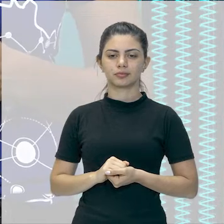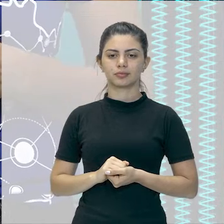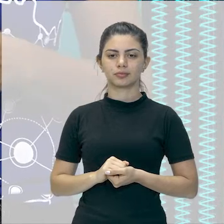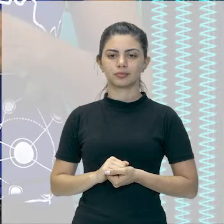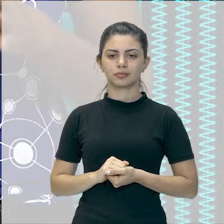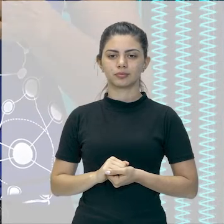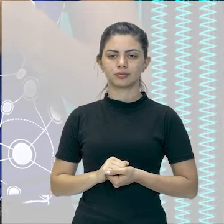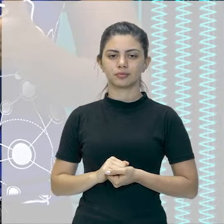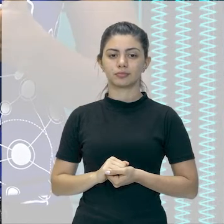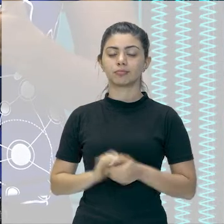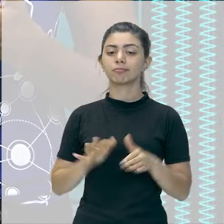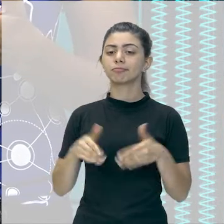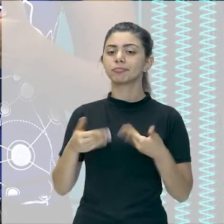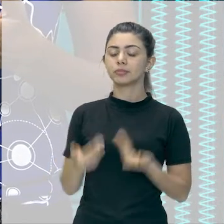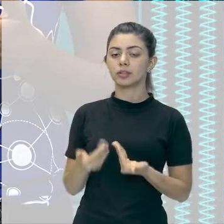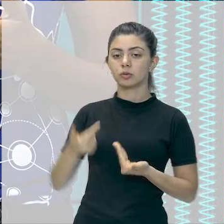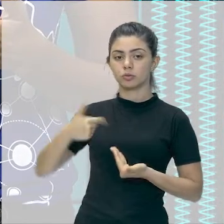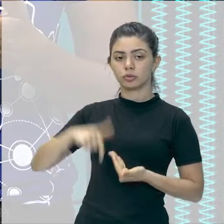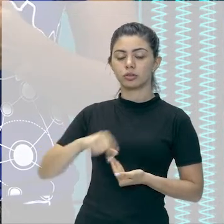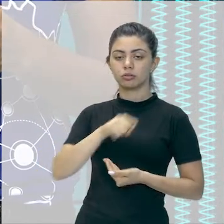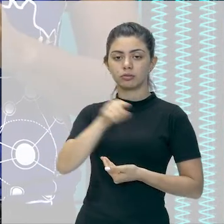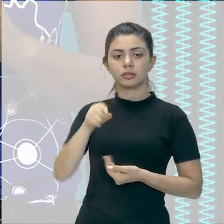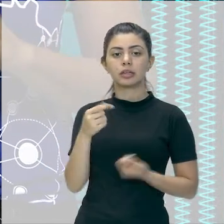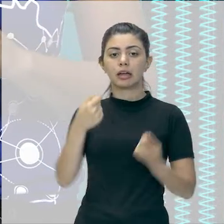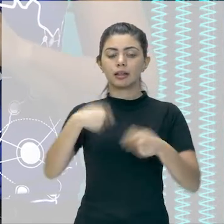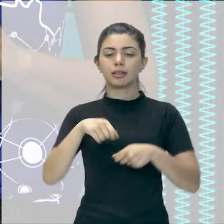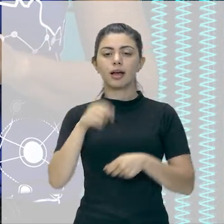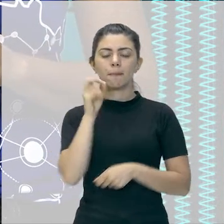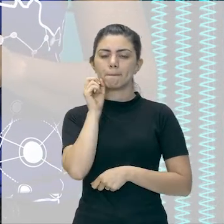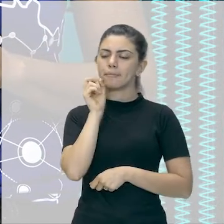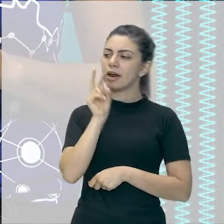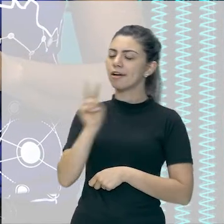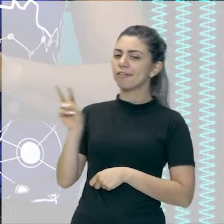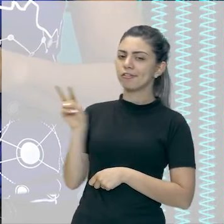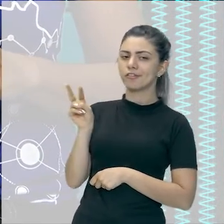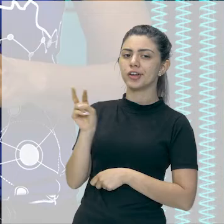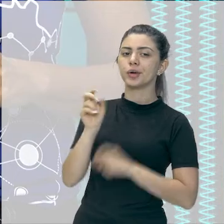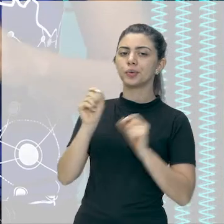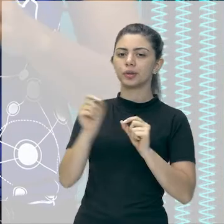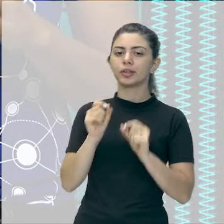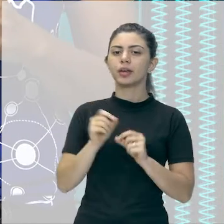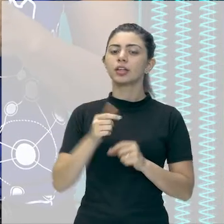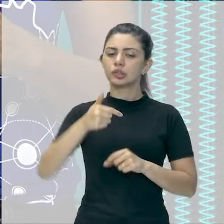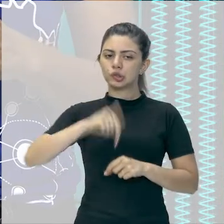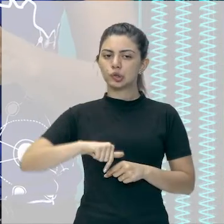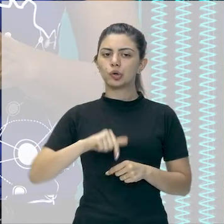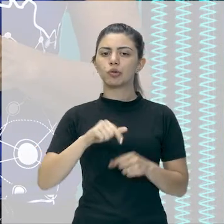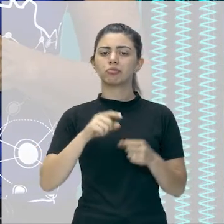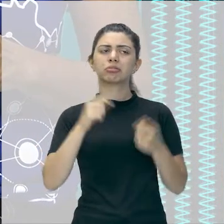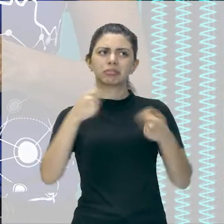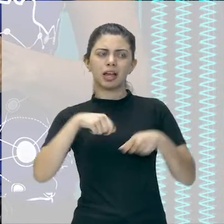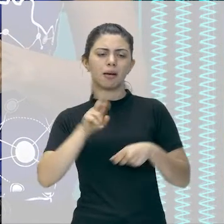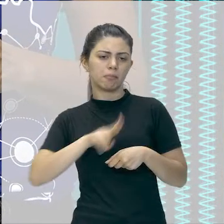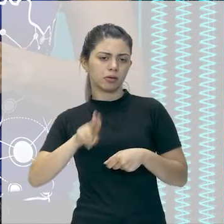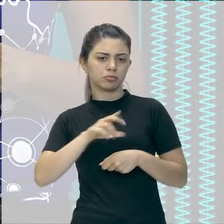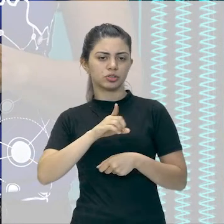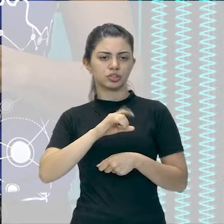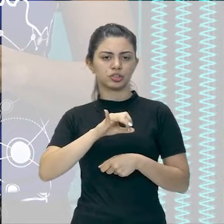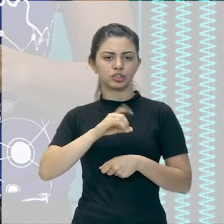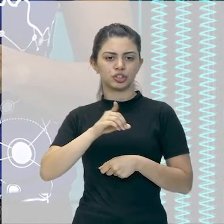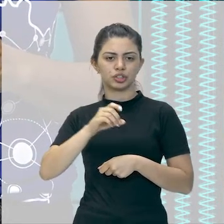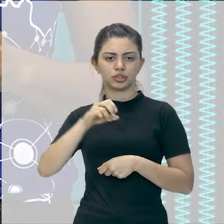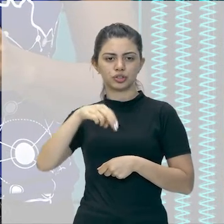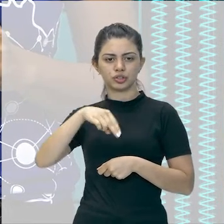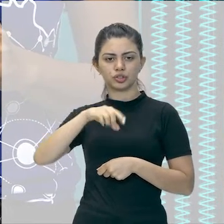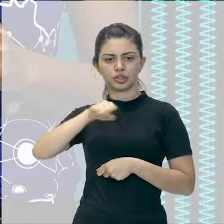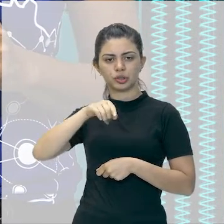it. Então, novamente, você pode observar esta forma contraída, que a gente pode utilizar também, junto com o